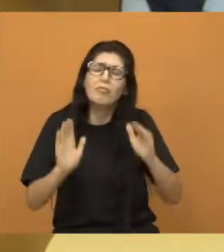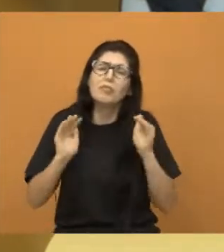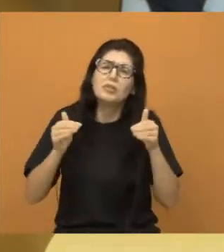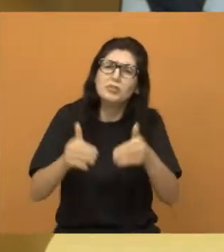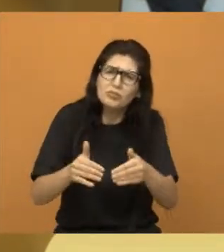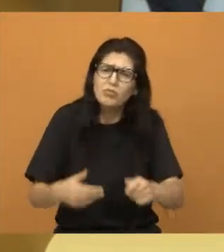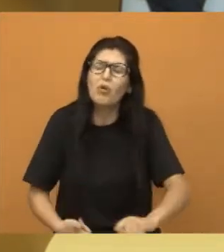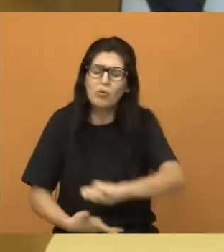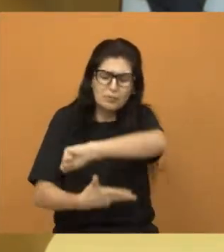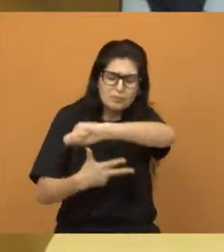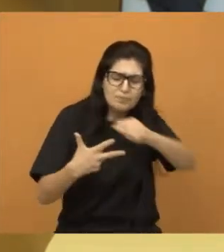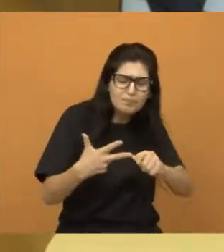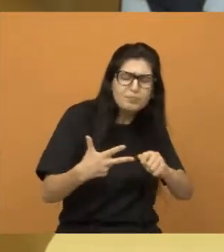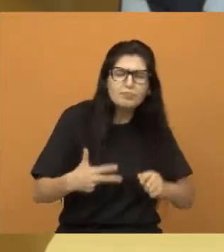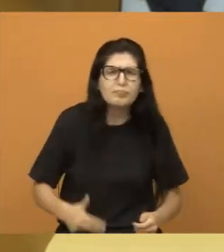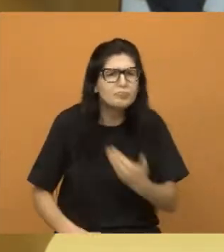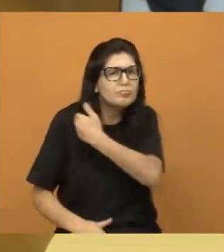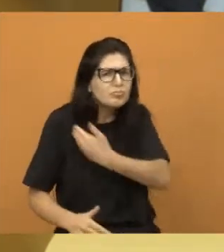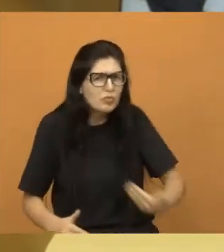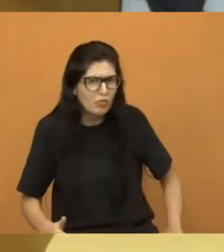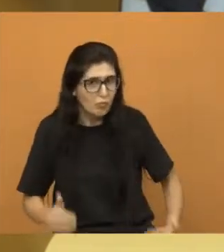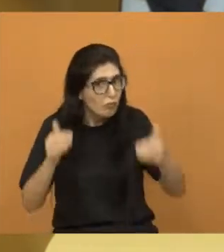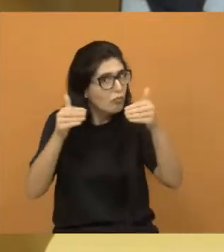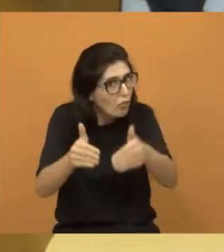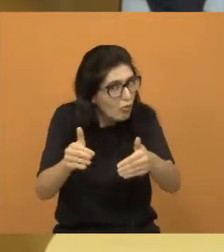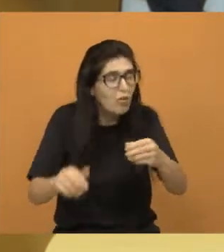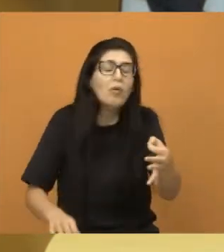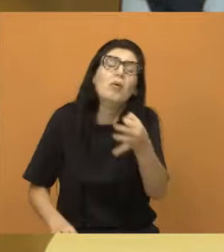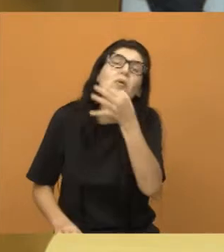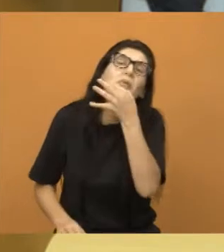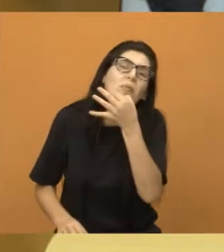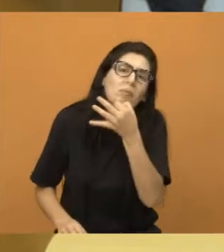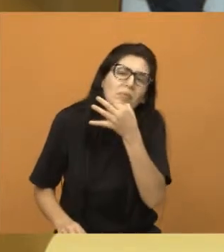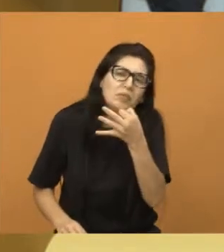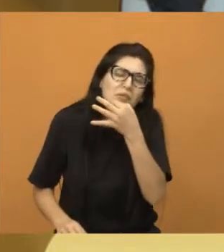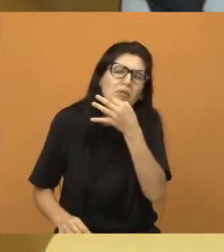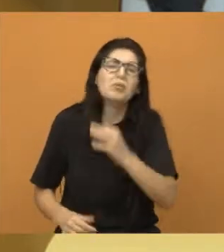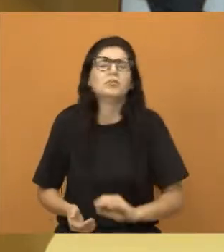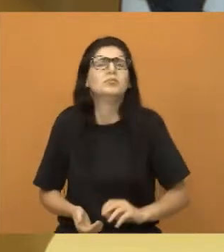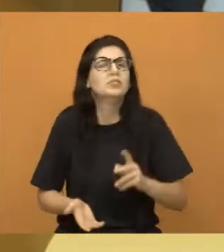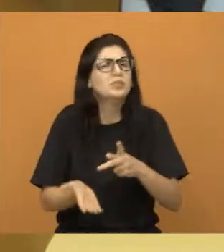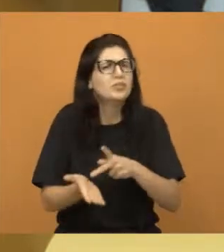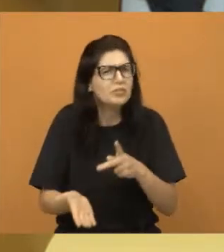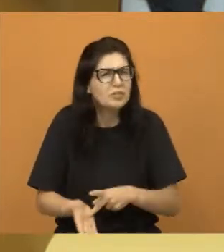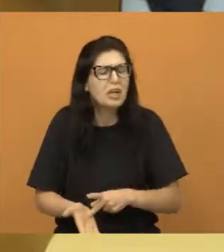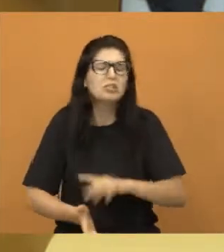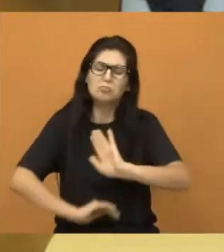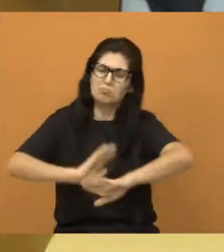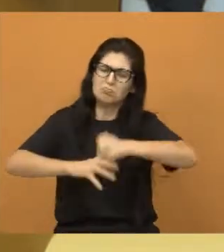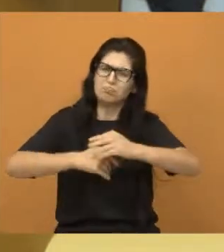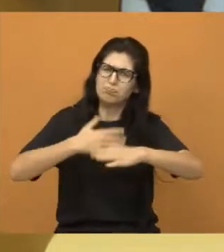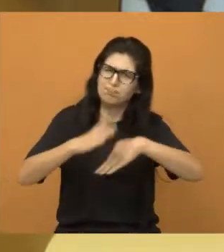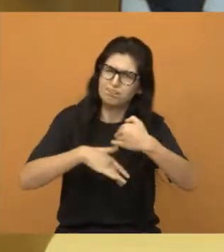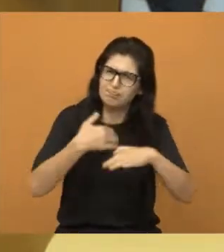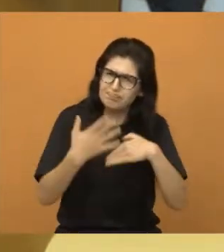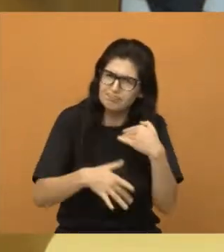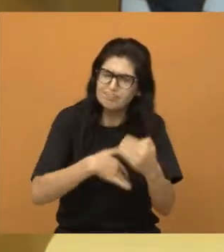especificamente, eu tenho uma opinião, e essa opinião, obviamente, ela vai sendo consolidada durante o